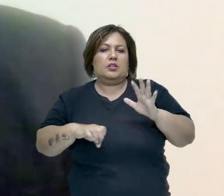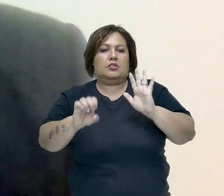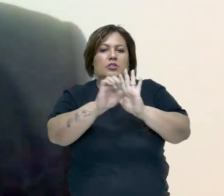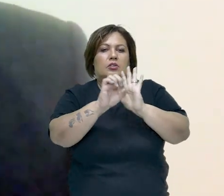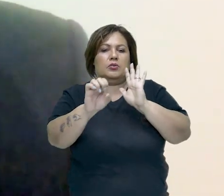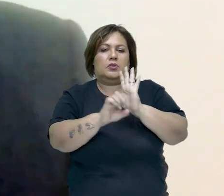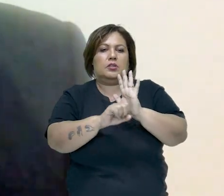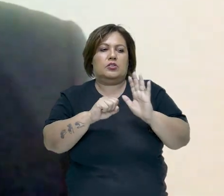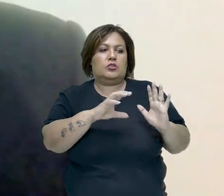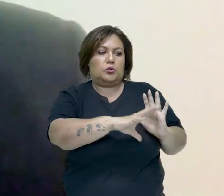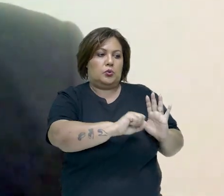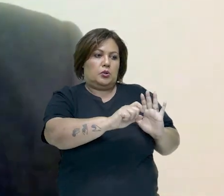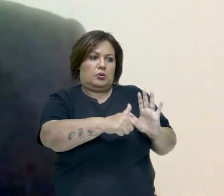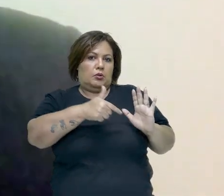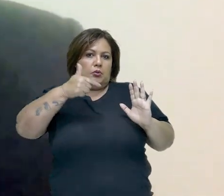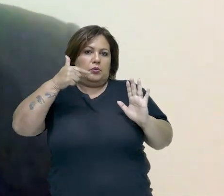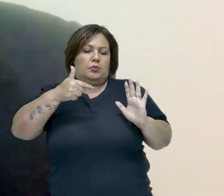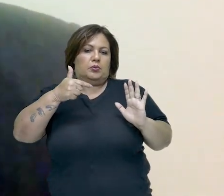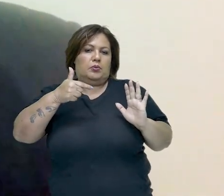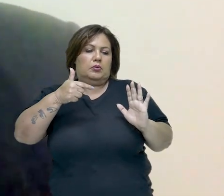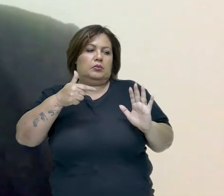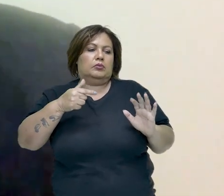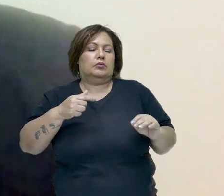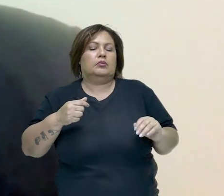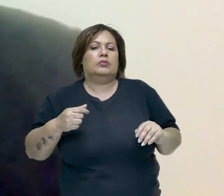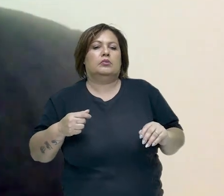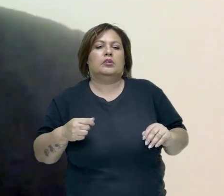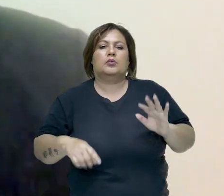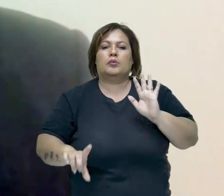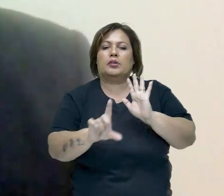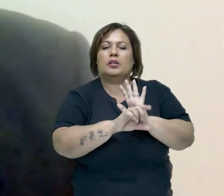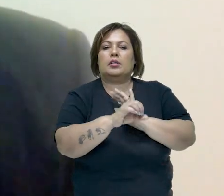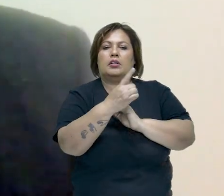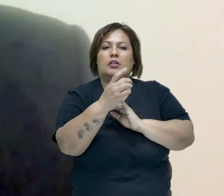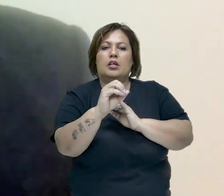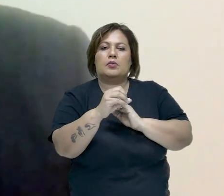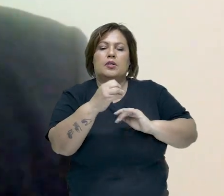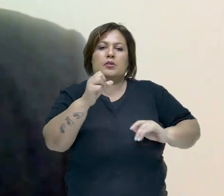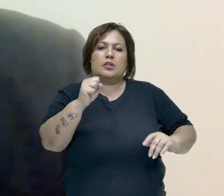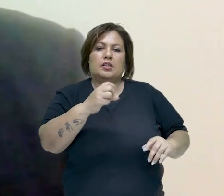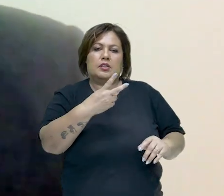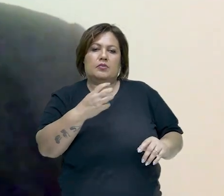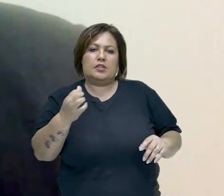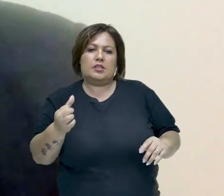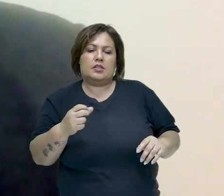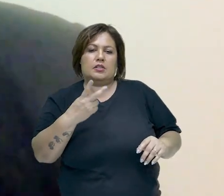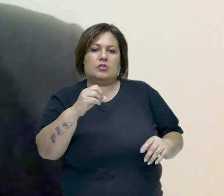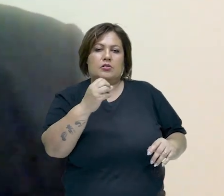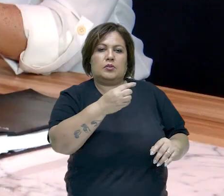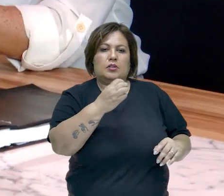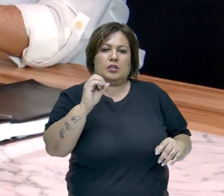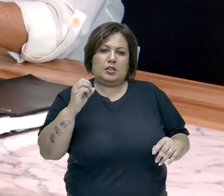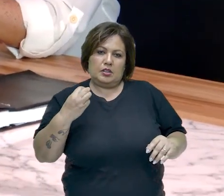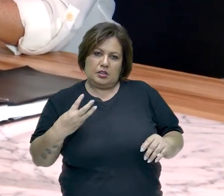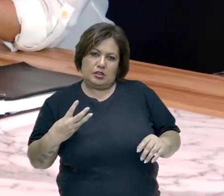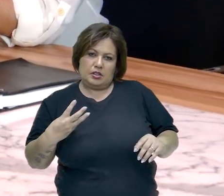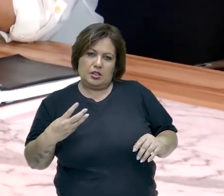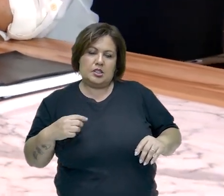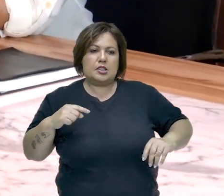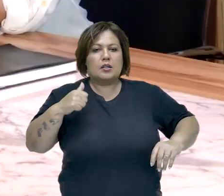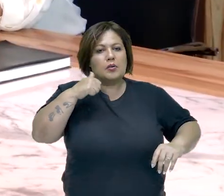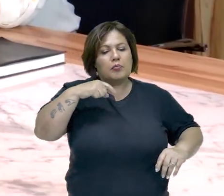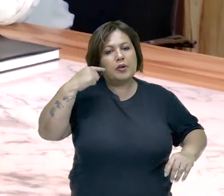o Estatuto do Desarmamento, é o que prega o Estatuto do Desarmamento, a Lei 10.826 de 2003. Para a